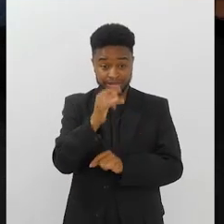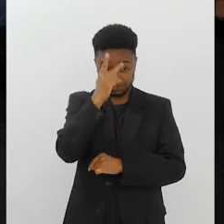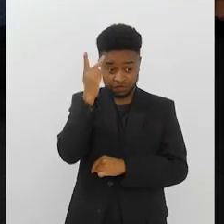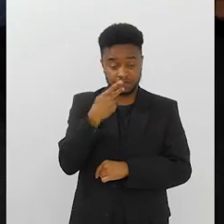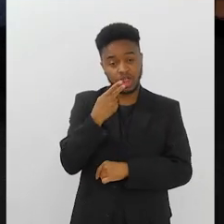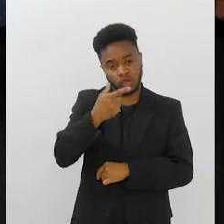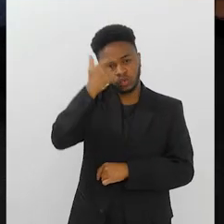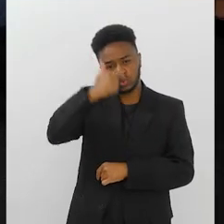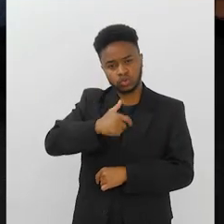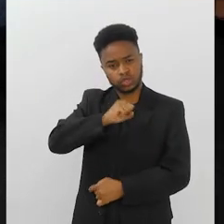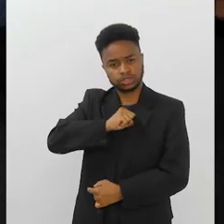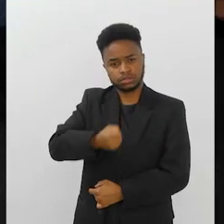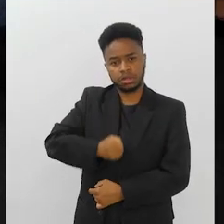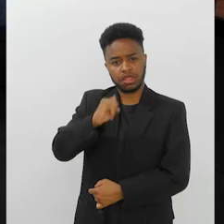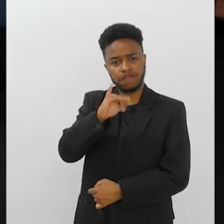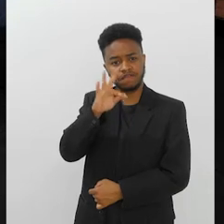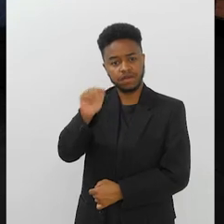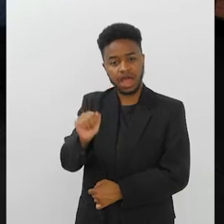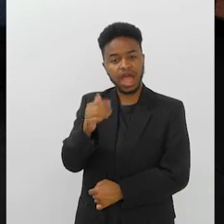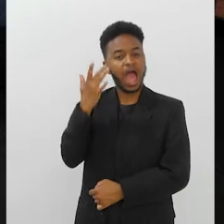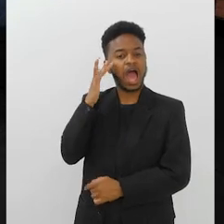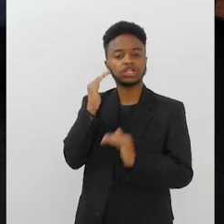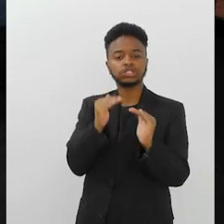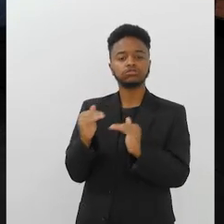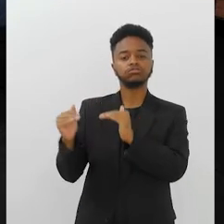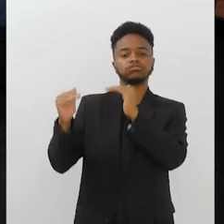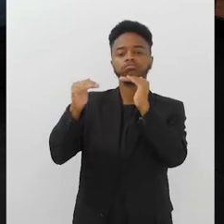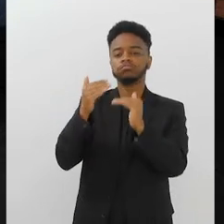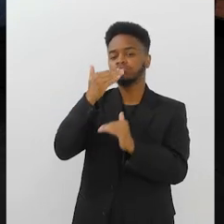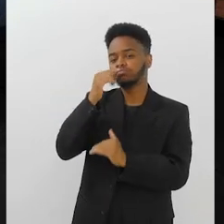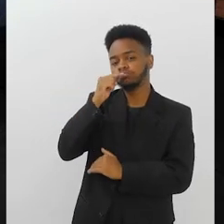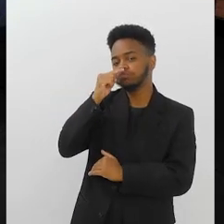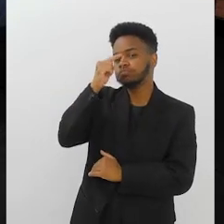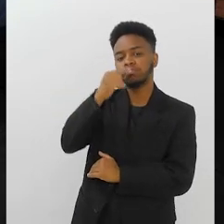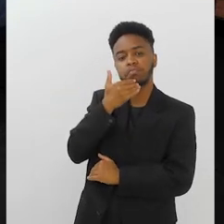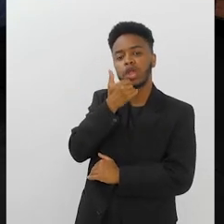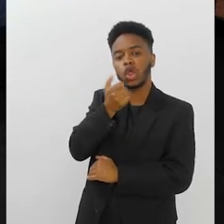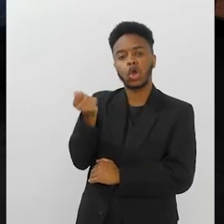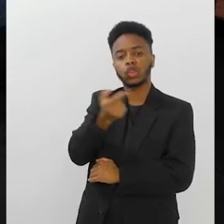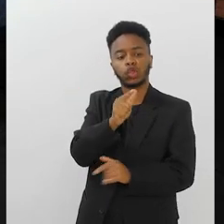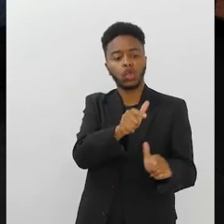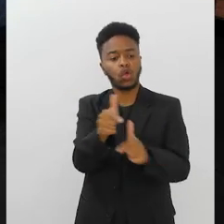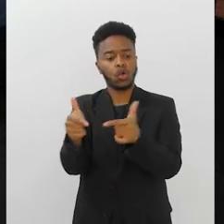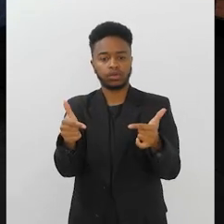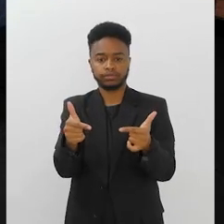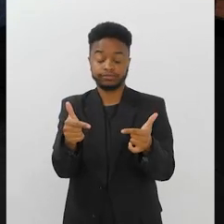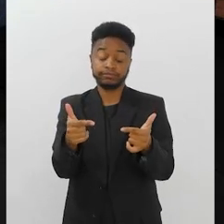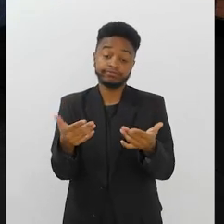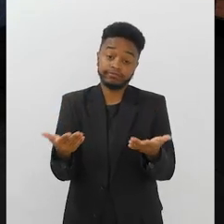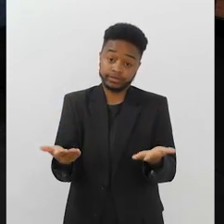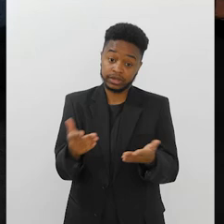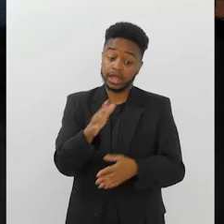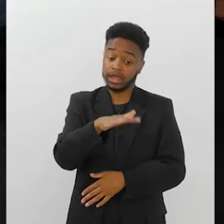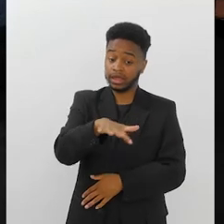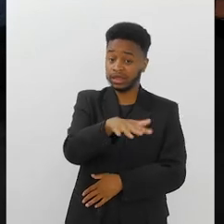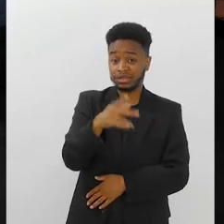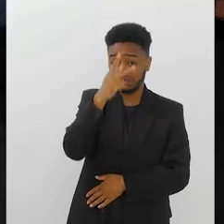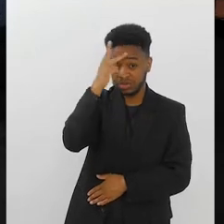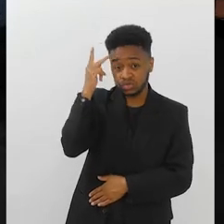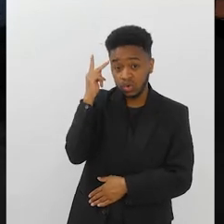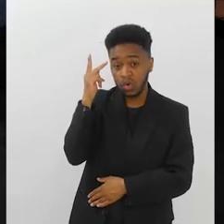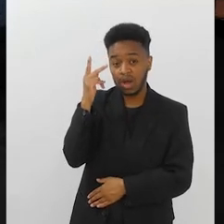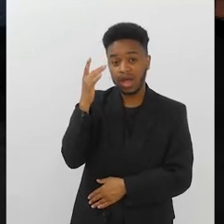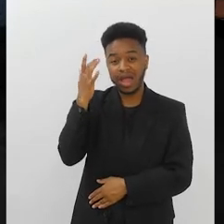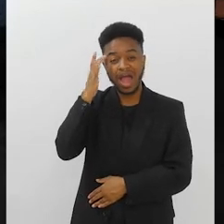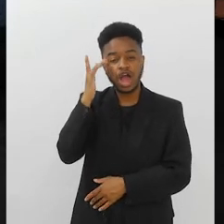é de fá que é um sacerdote fá ele se acha superior a tudo e a todos é isso é isso então